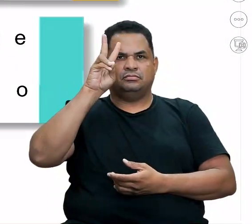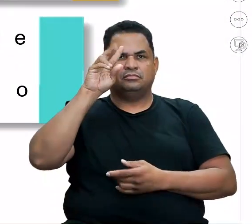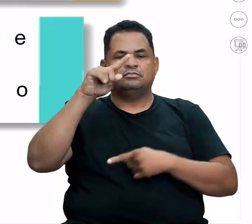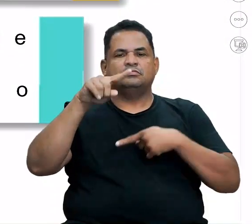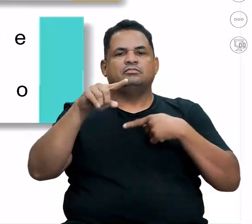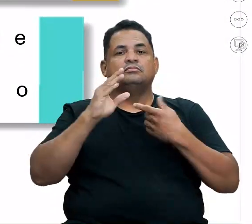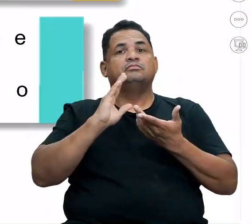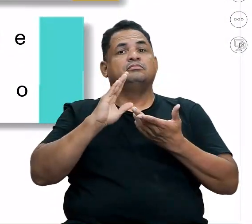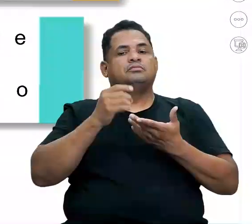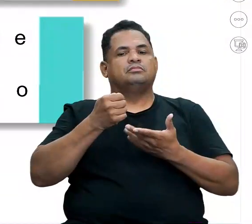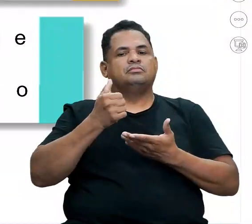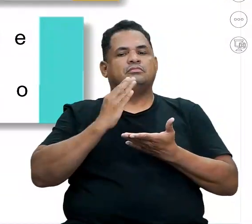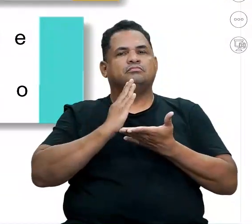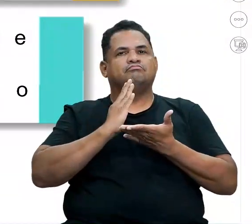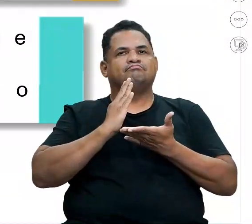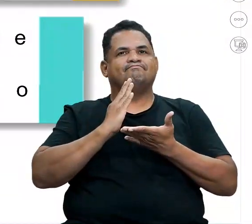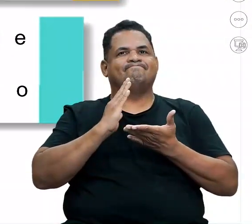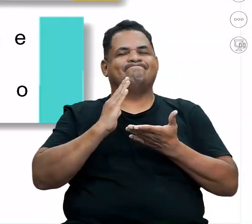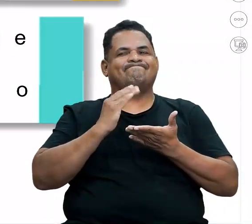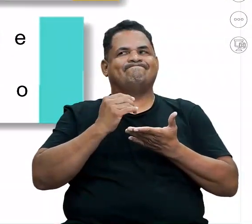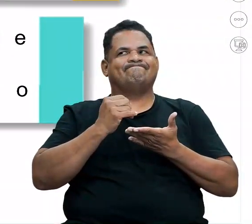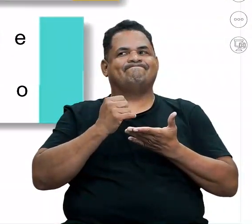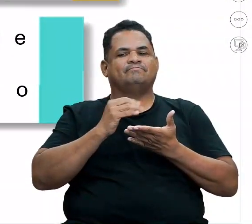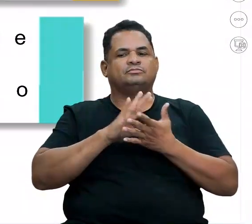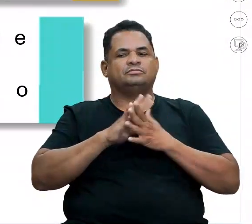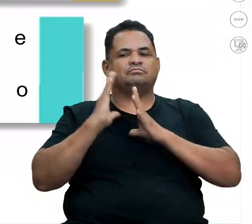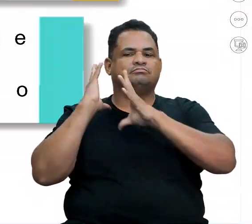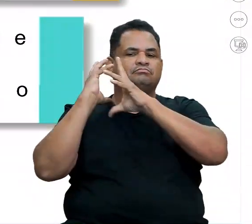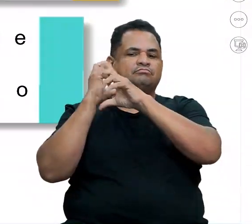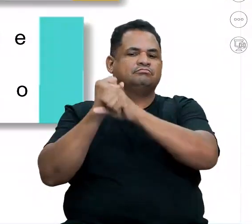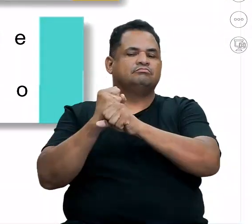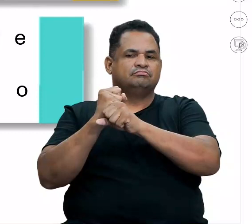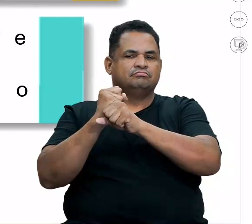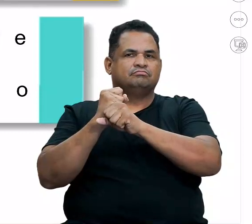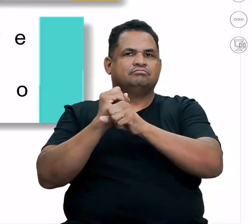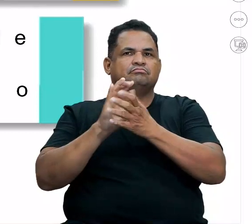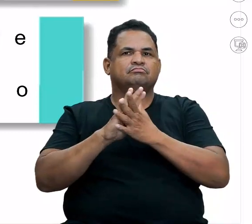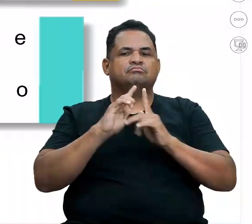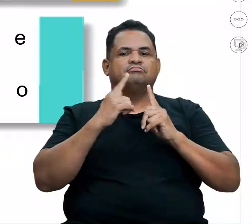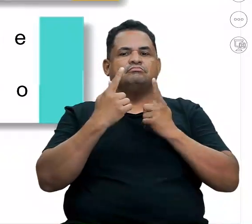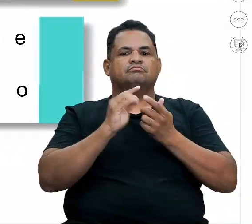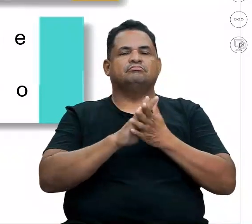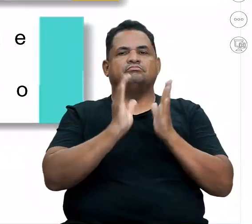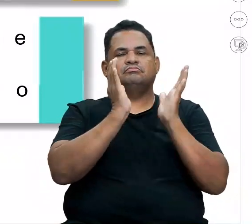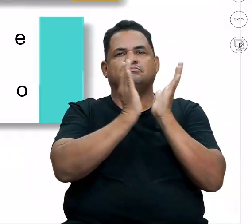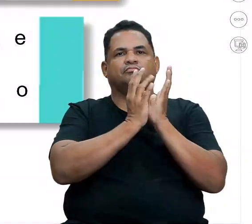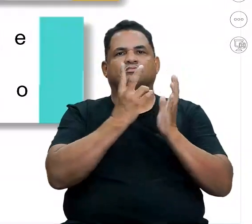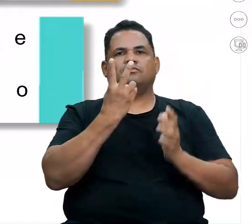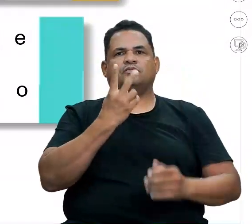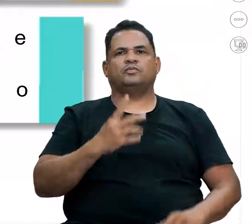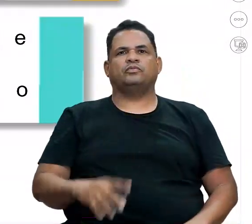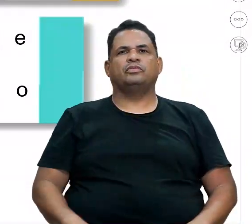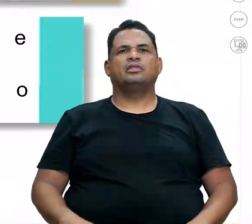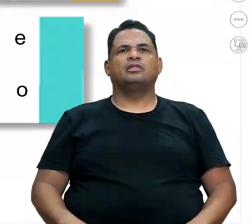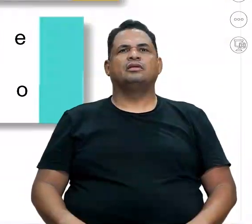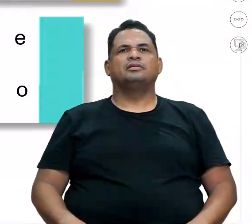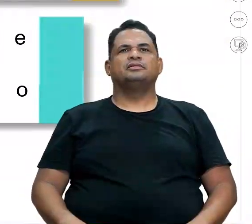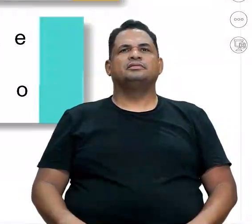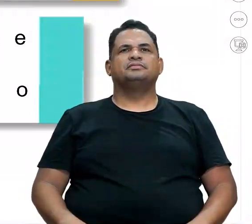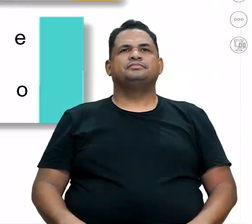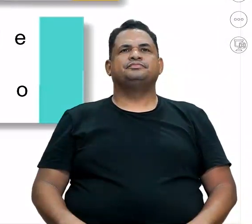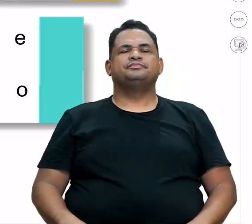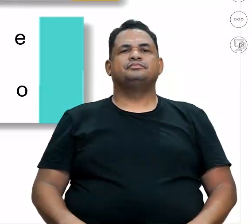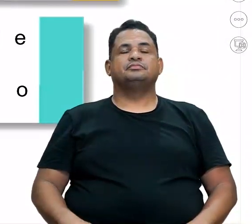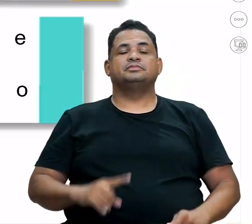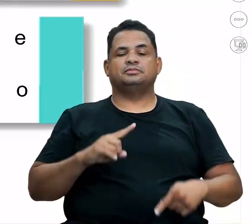está chegando a nossa revisão geral da unidade 2, né? E a nossa